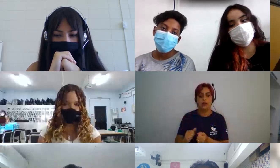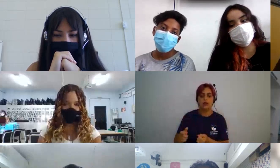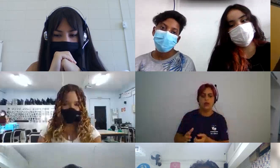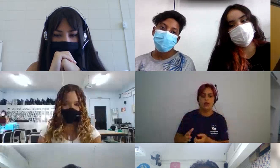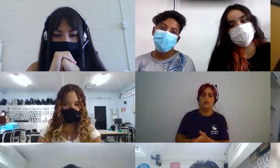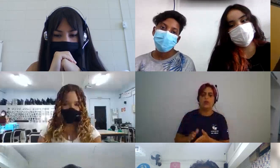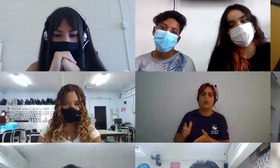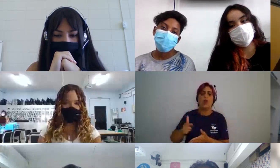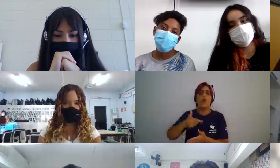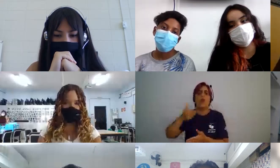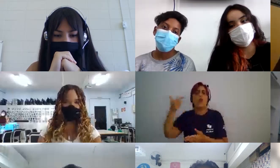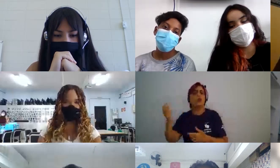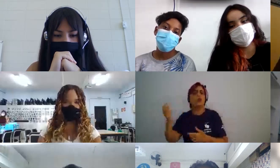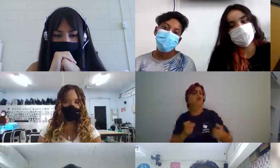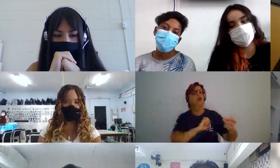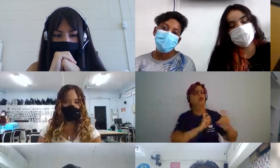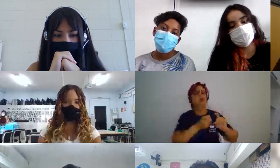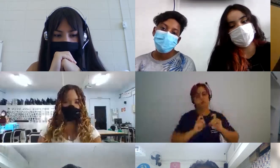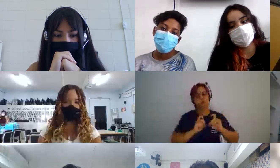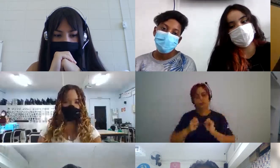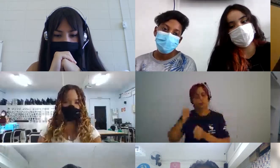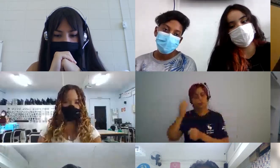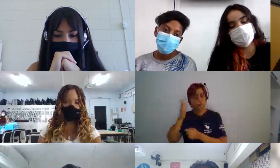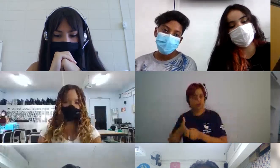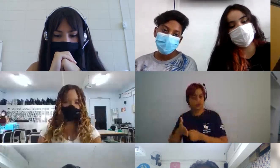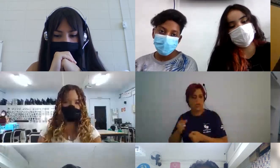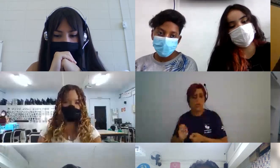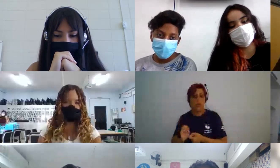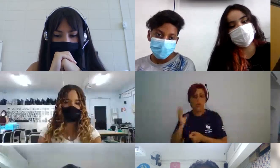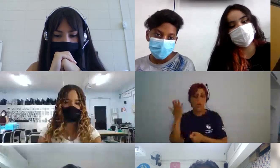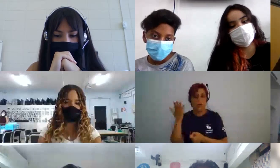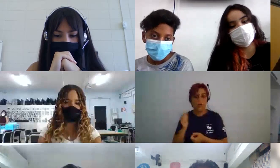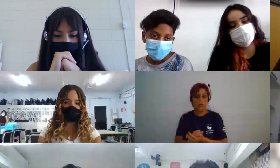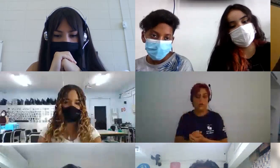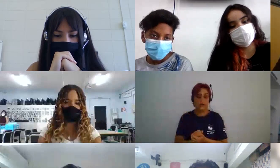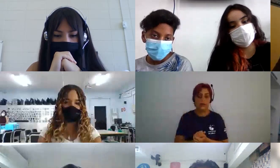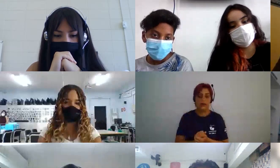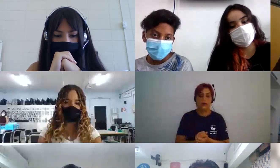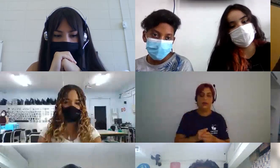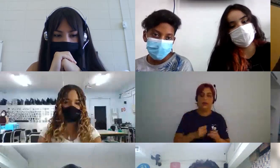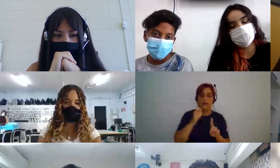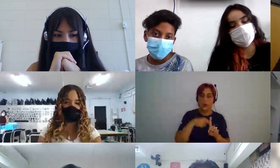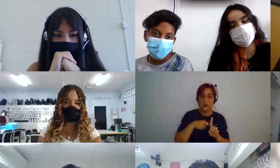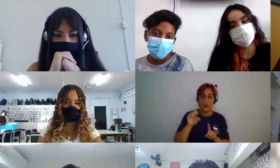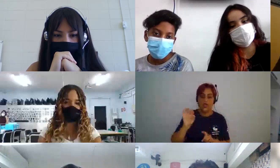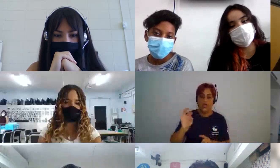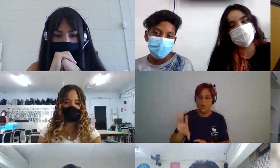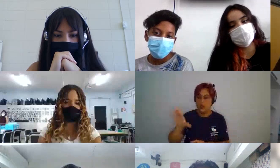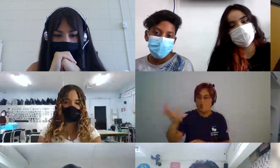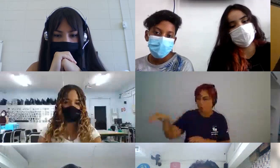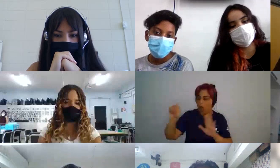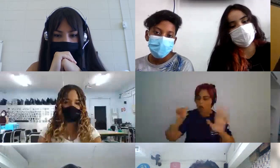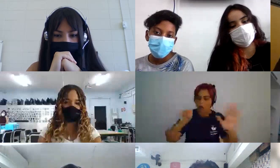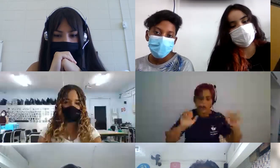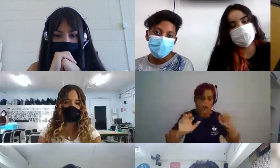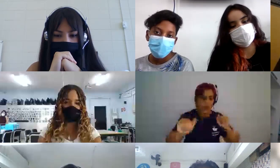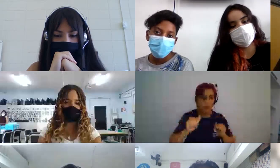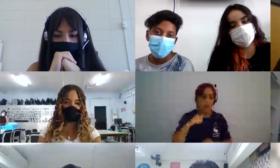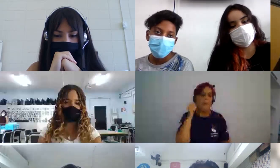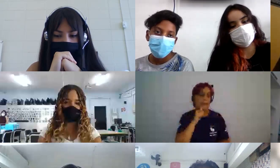aconteceram, outras reuniões já aconteceram e nesse mês só chamaram as meninas. Mas na aula, mas